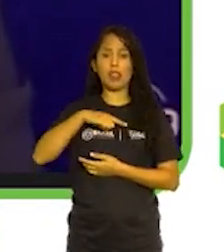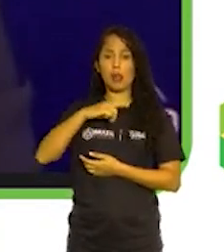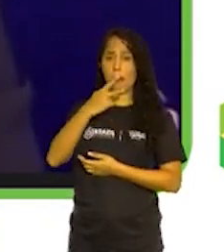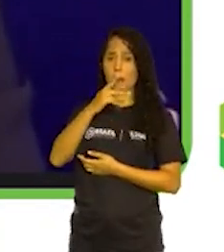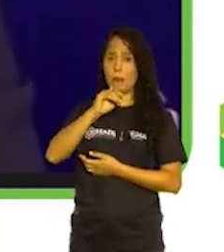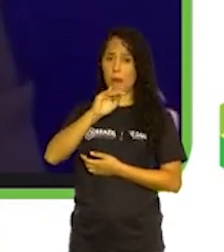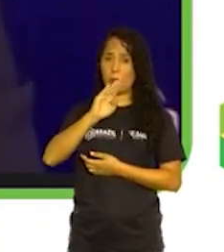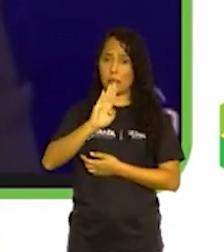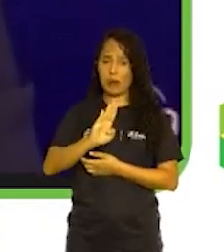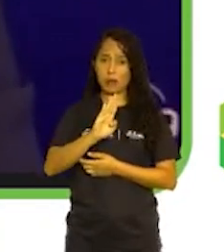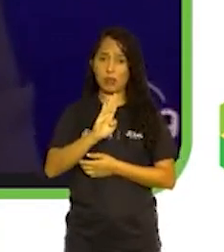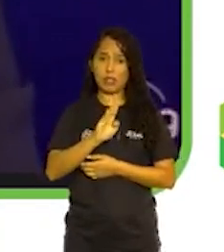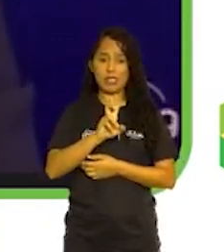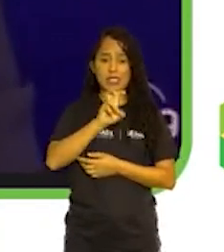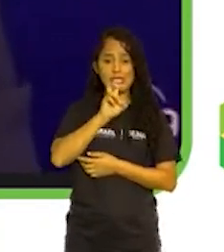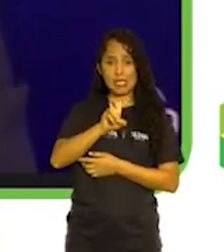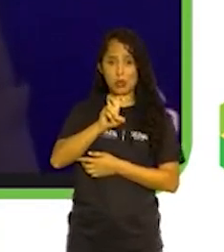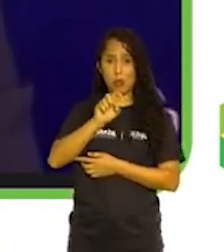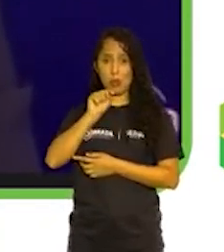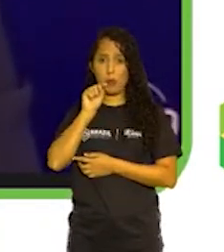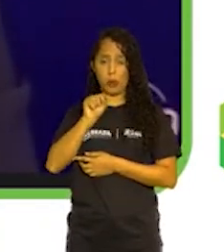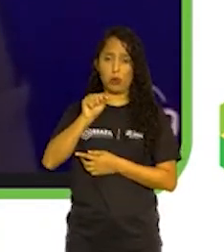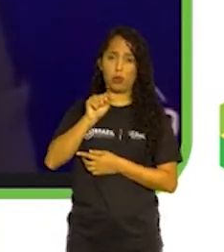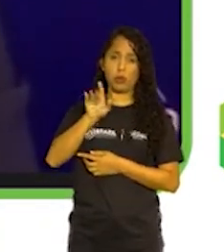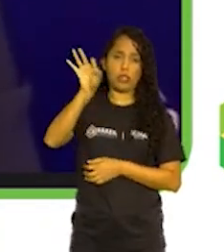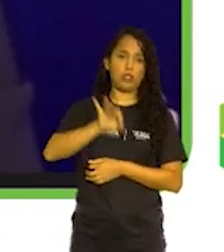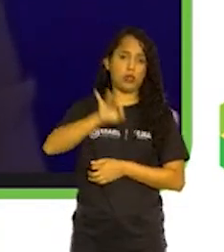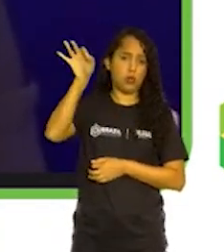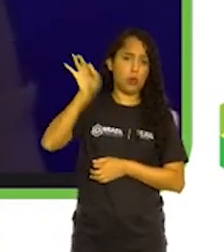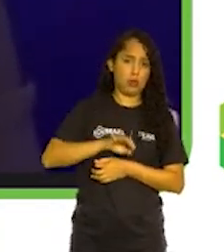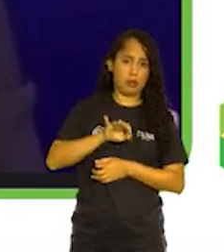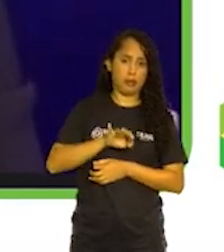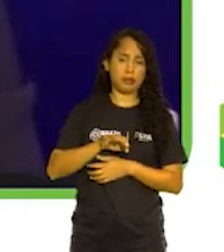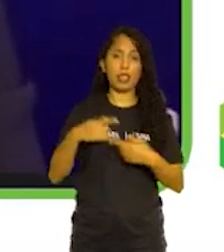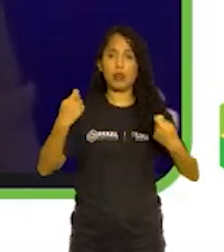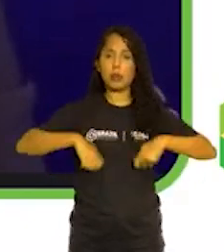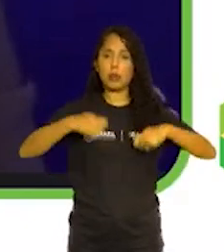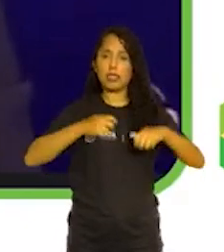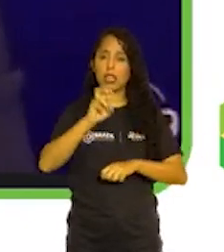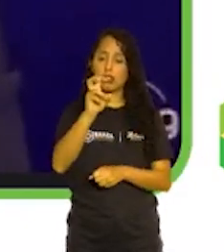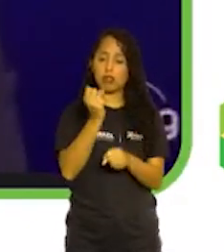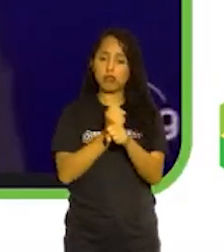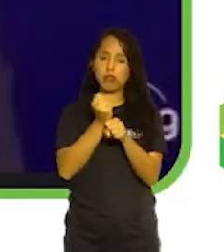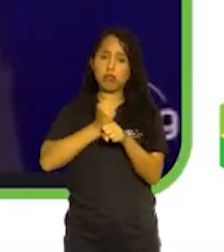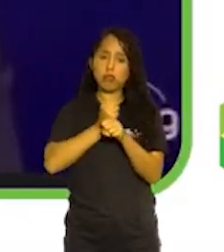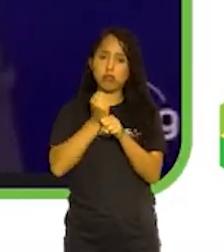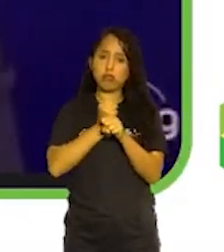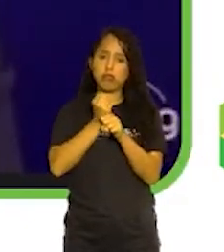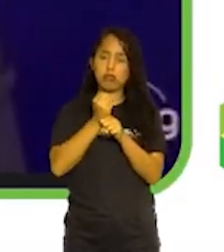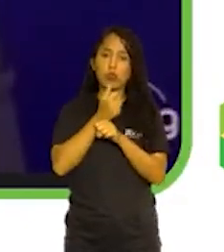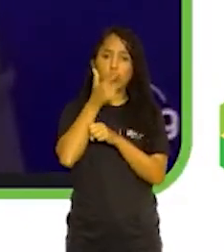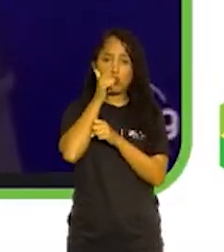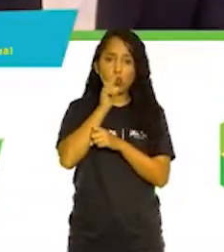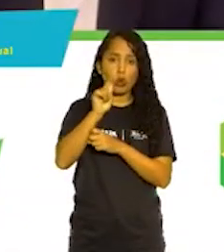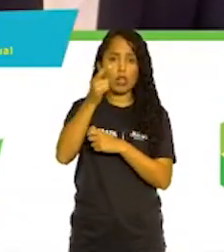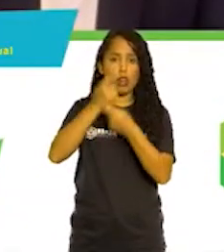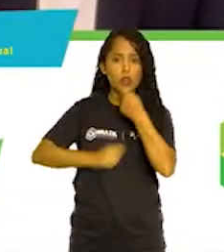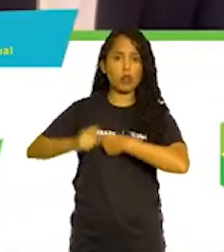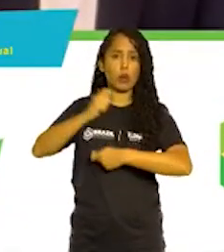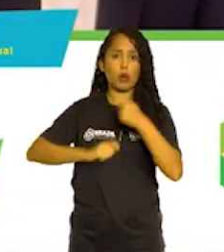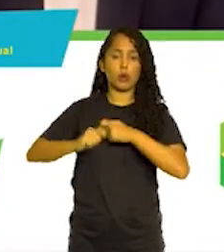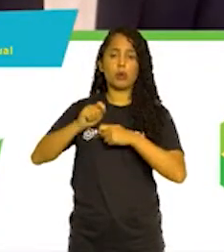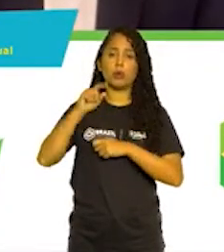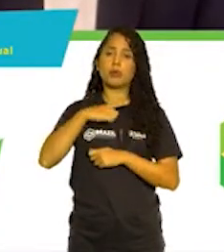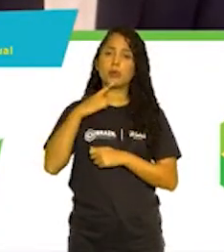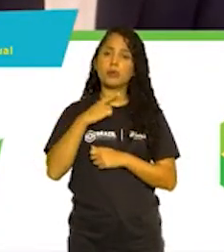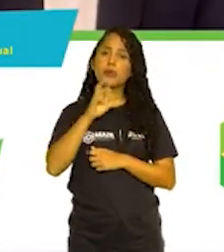pontos do PIB, 5 pontos percentuais do PIB, que a gente tem que fazer em 5 anos para chegar a uma economia que a gente chama o resultado primário